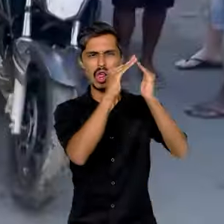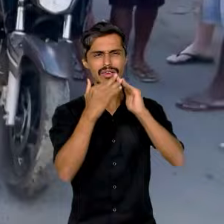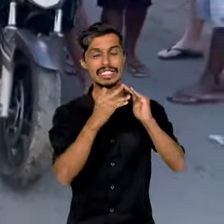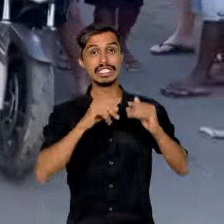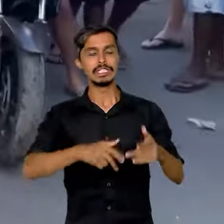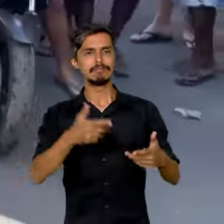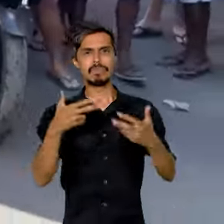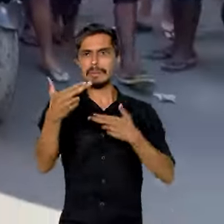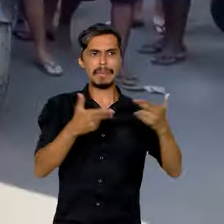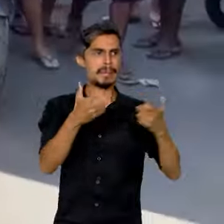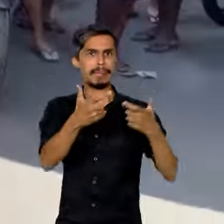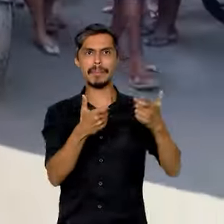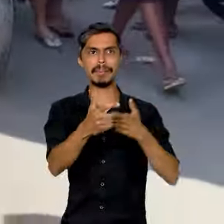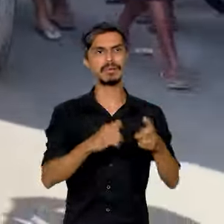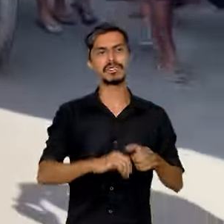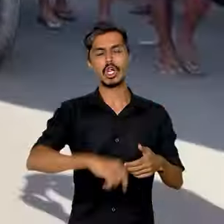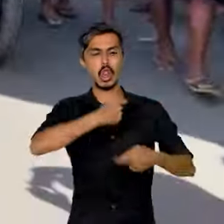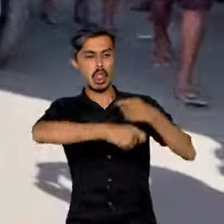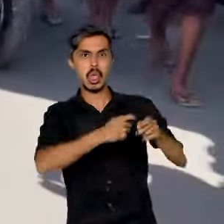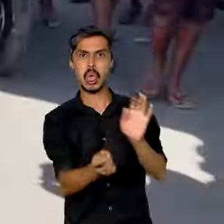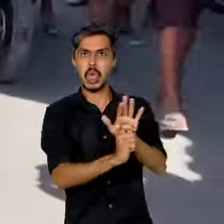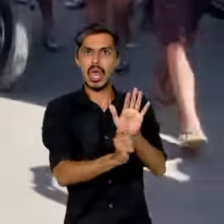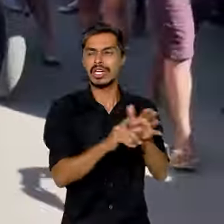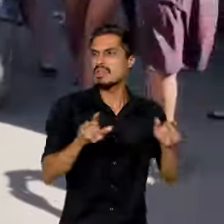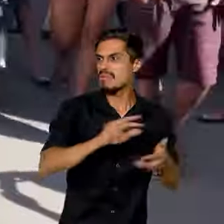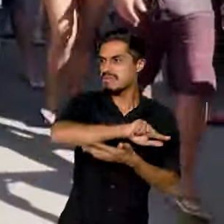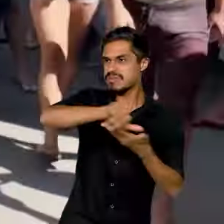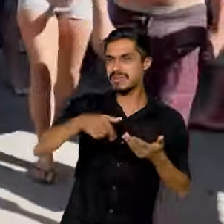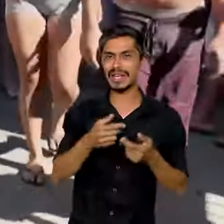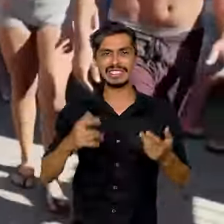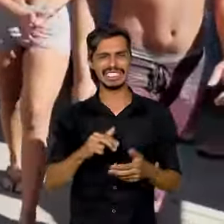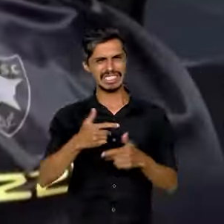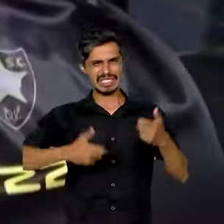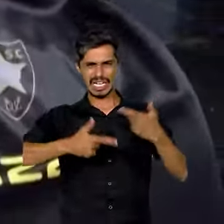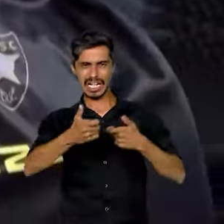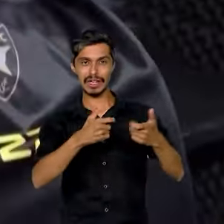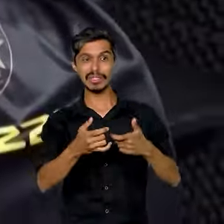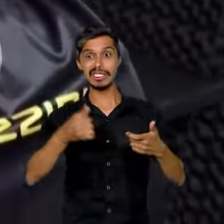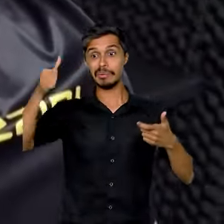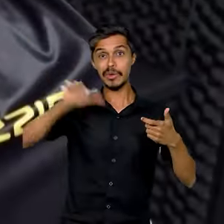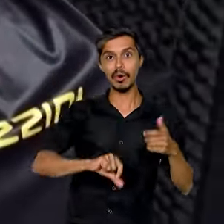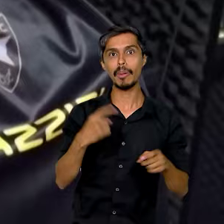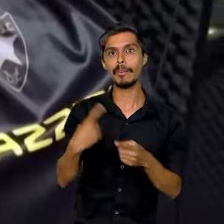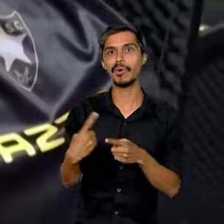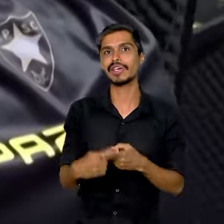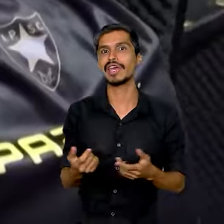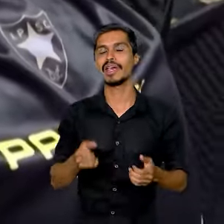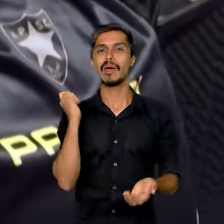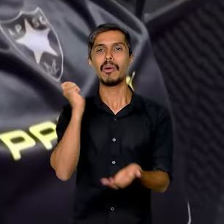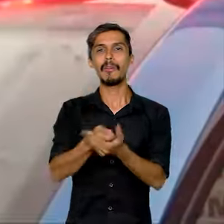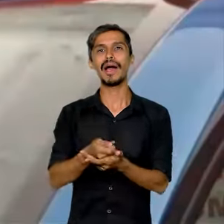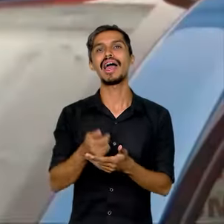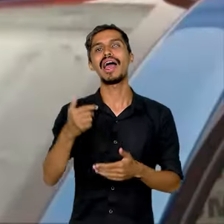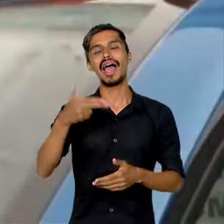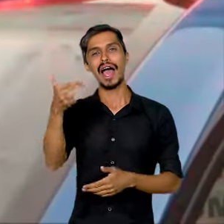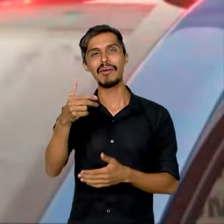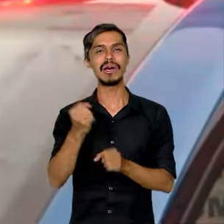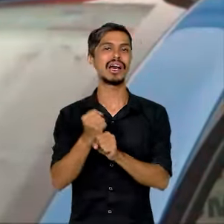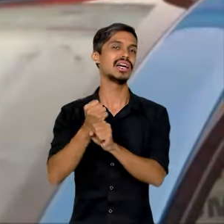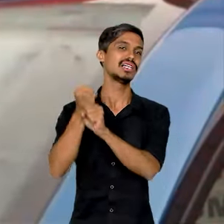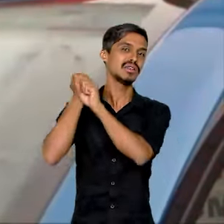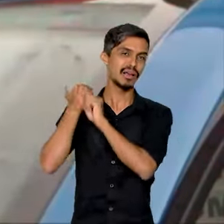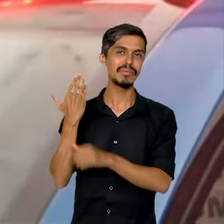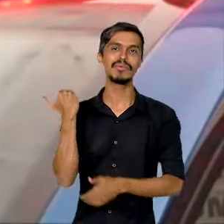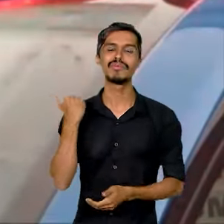milicianos, numa lógica sangrenta que só piorou com a grande facilitação para a compra de armas nos últimos anos. O policial